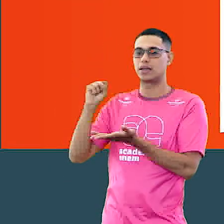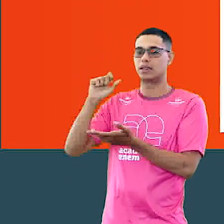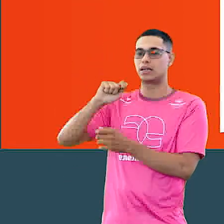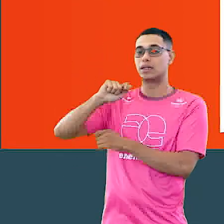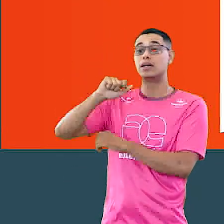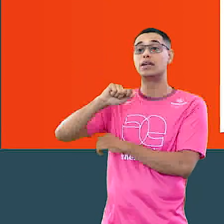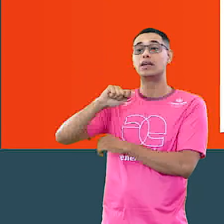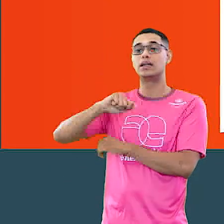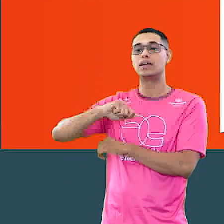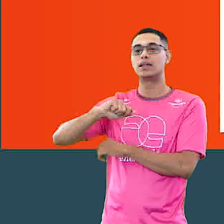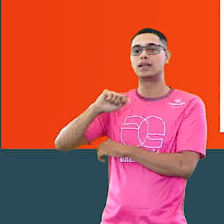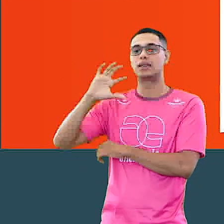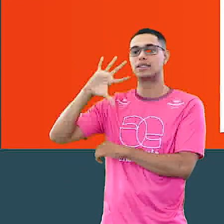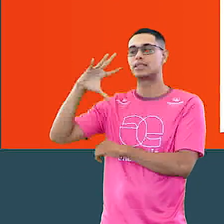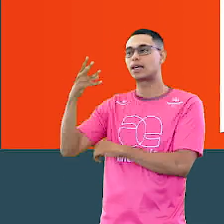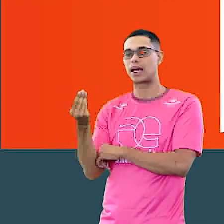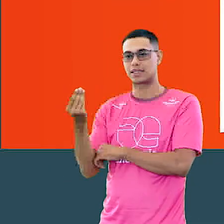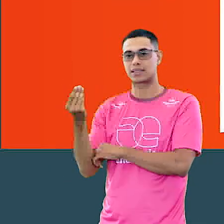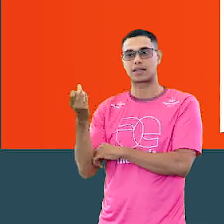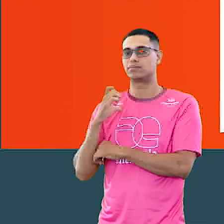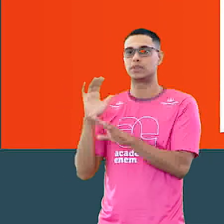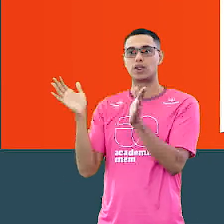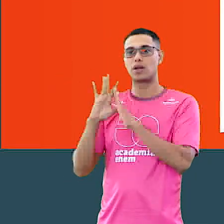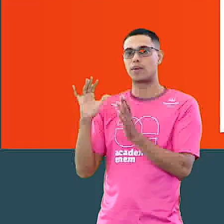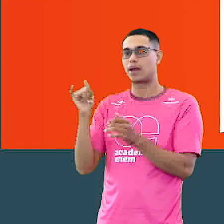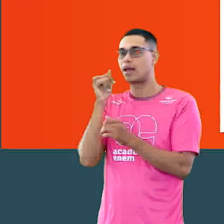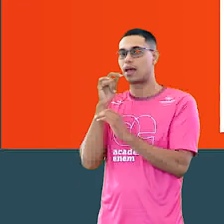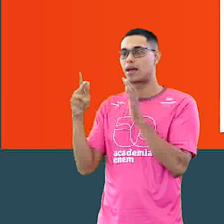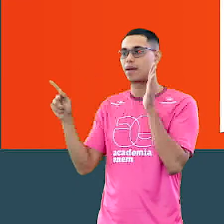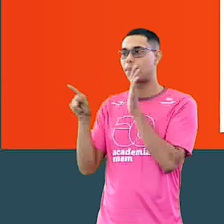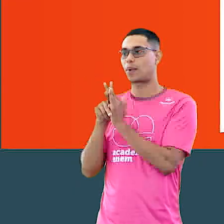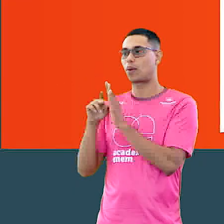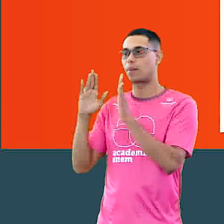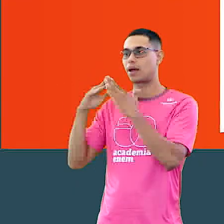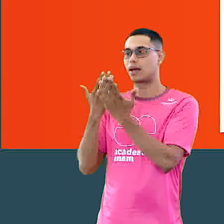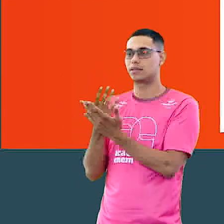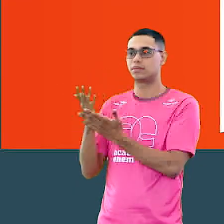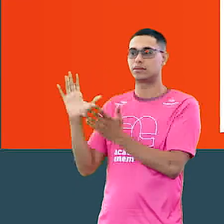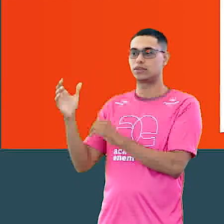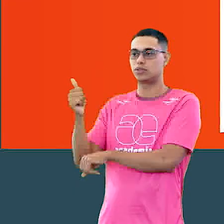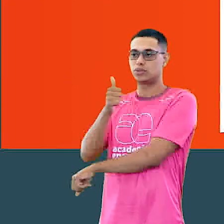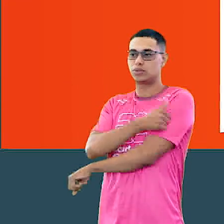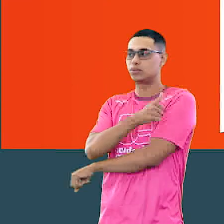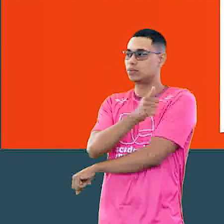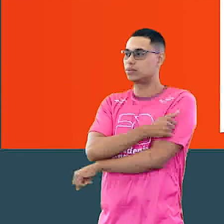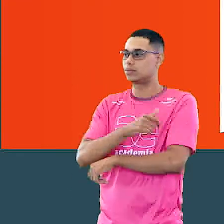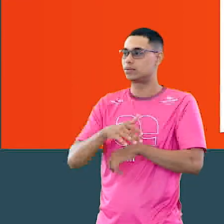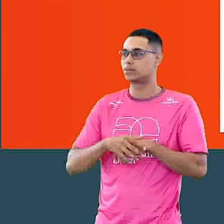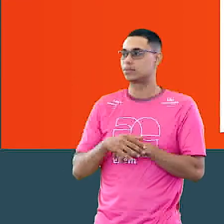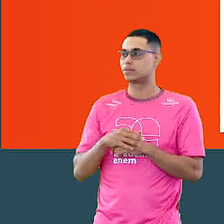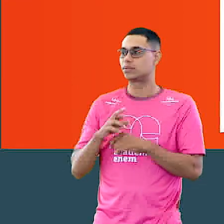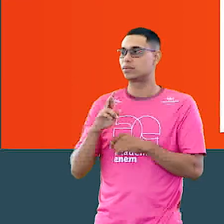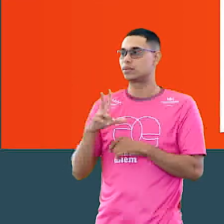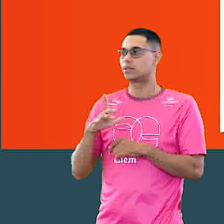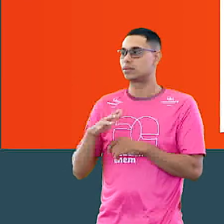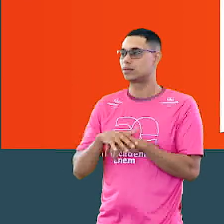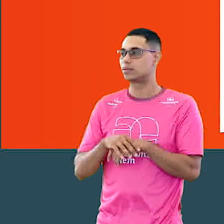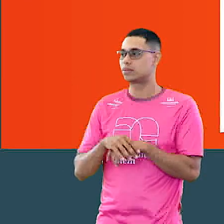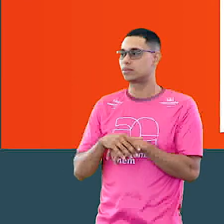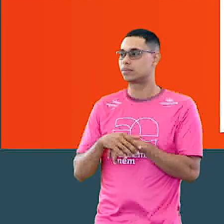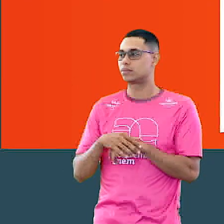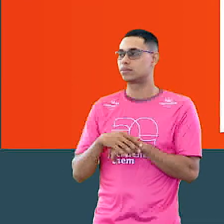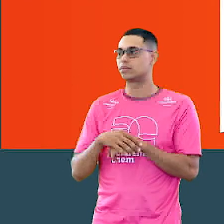outros financiamentos estudantis, tá? Então, assim, ele não fala sobre esse foco.